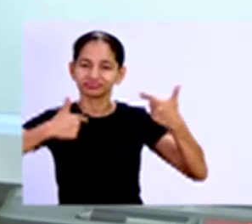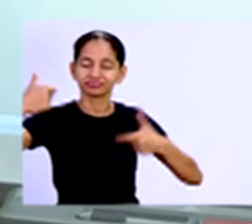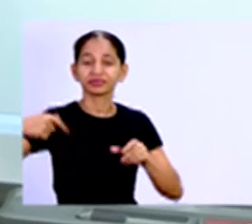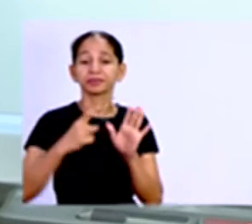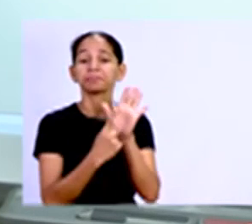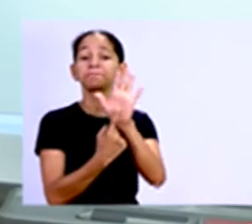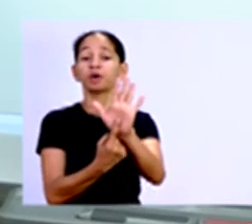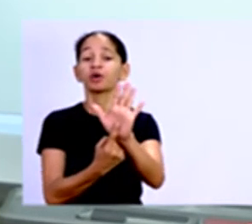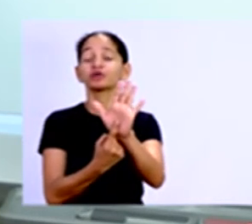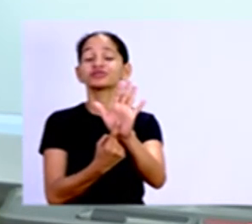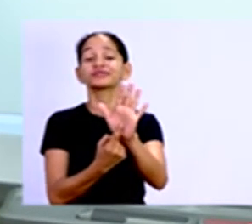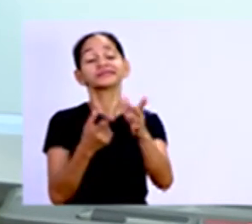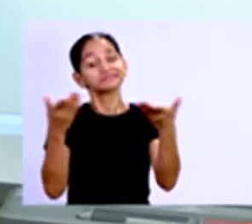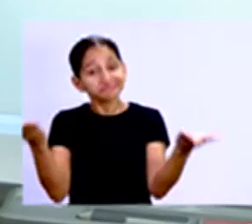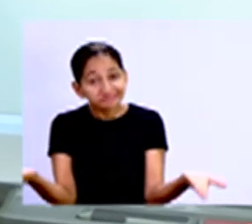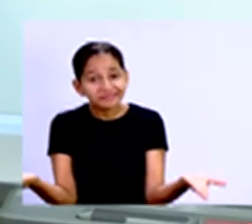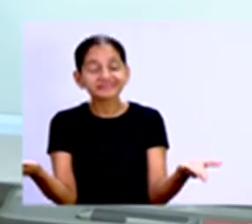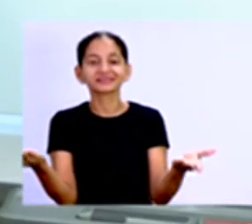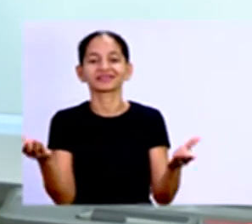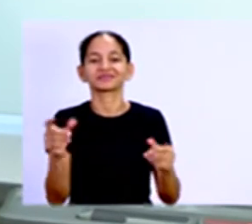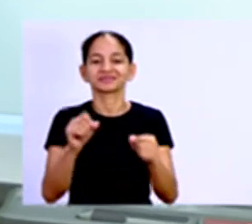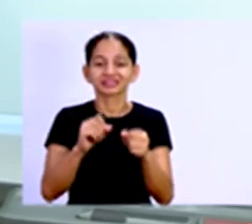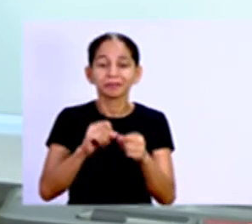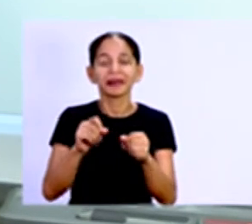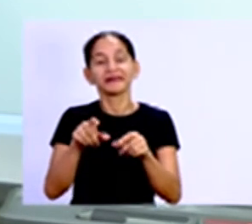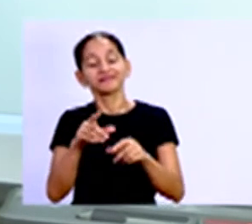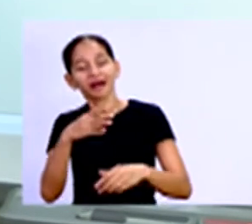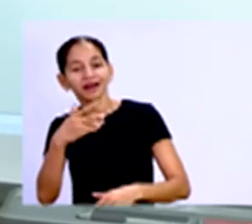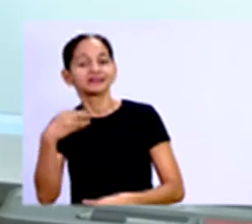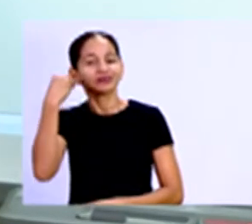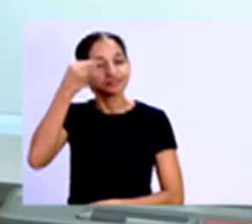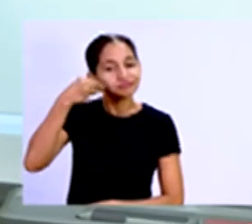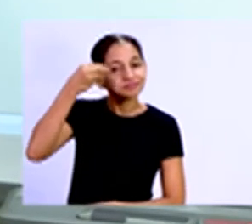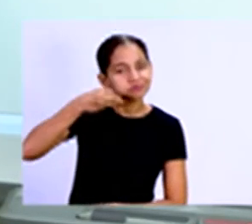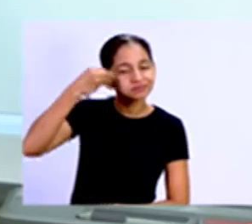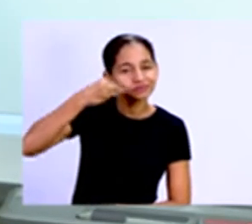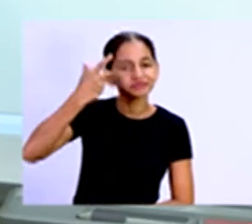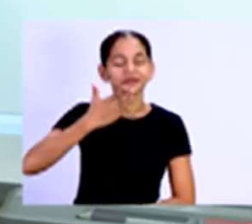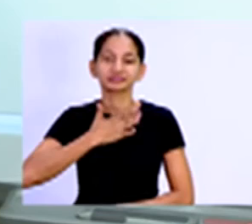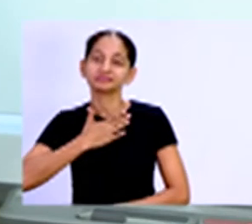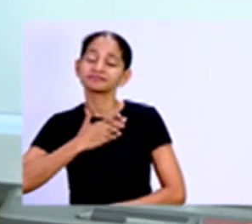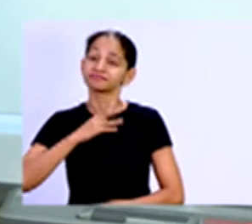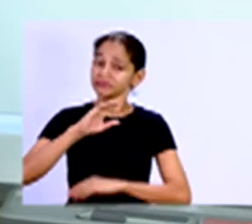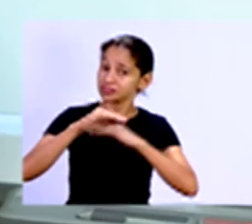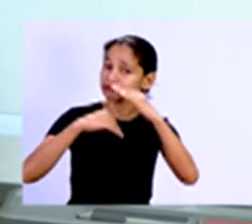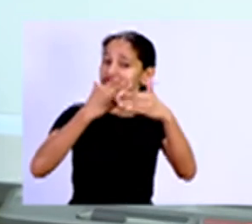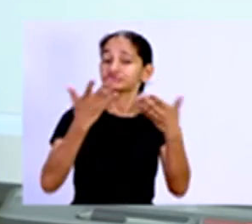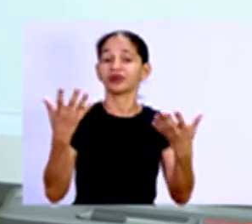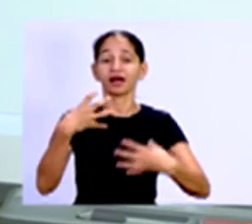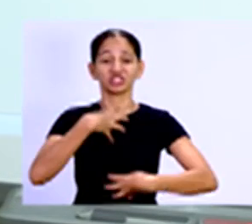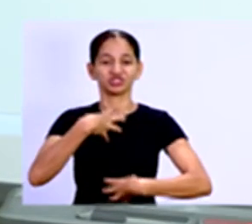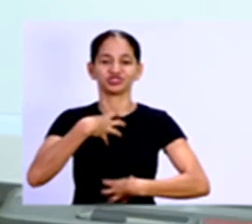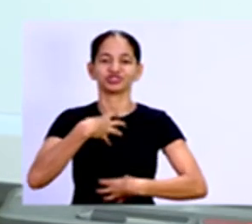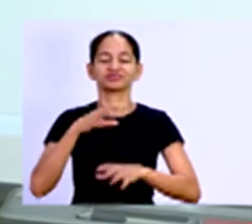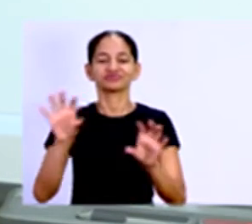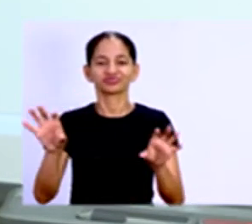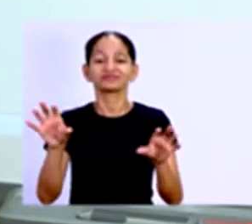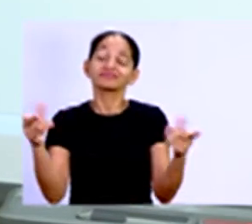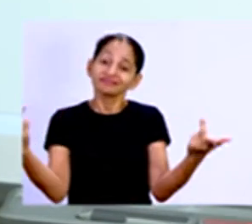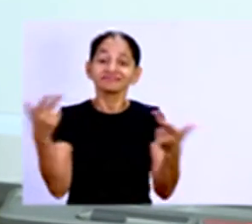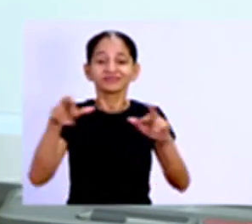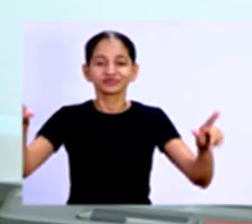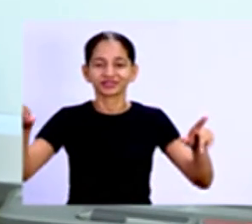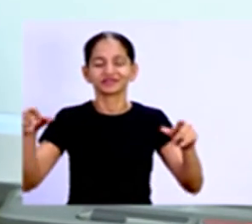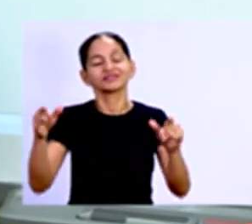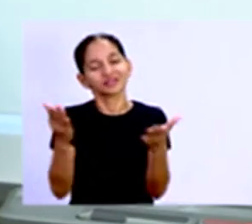foi construído socialmente, e aí o processo de socialização é o que fez toda essa situação, agora a gente tem a ideia de papel